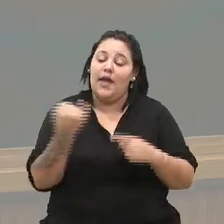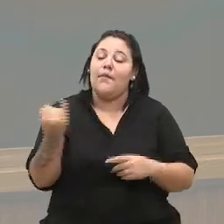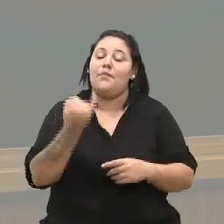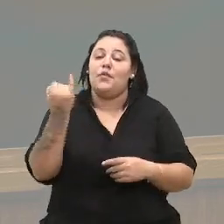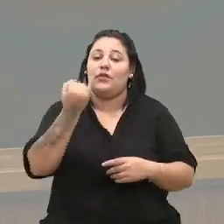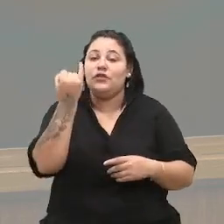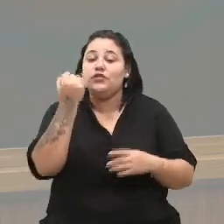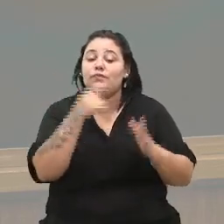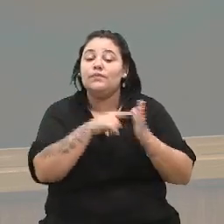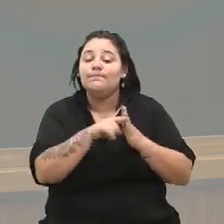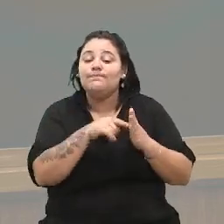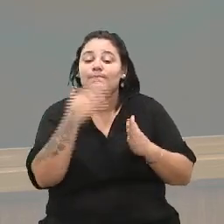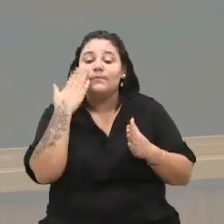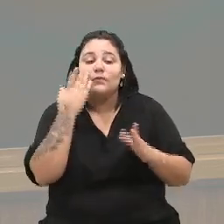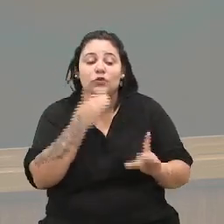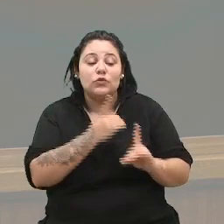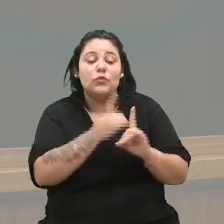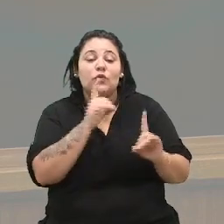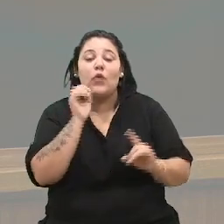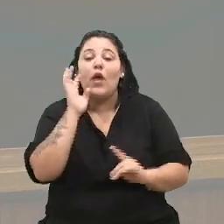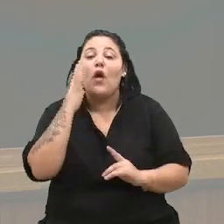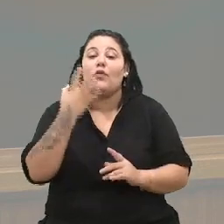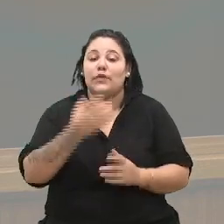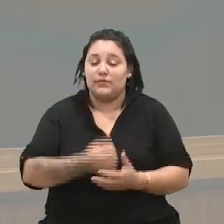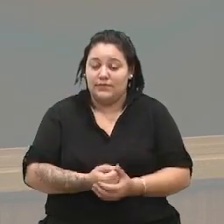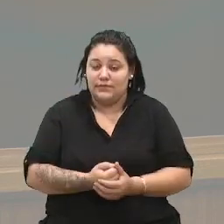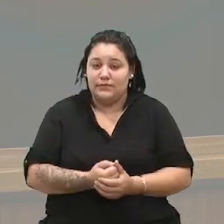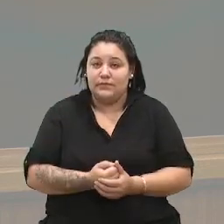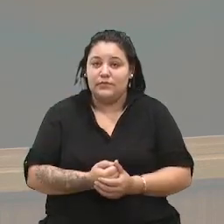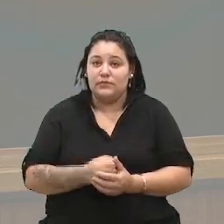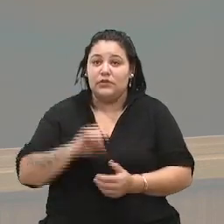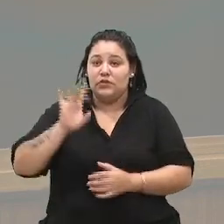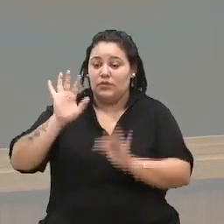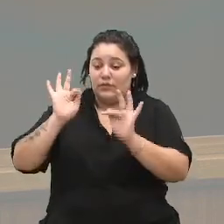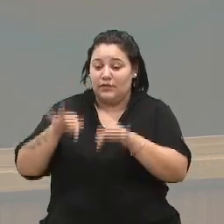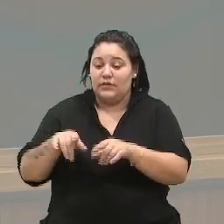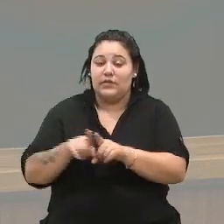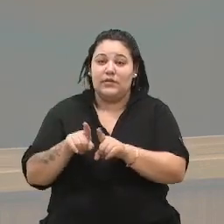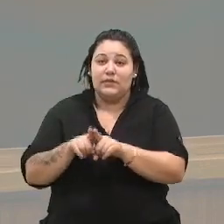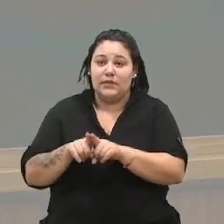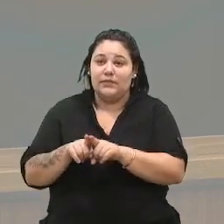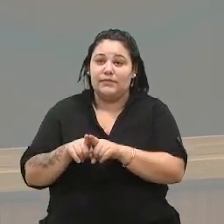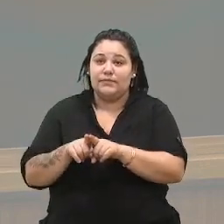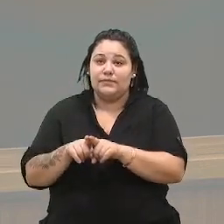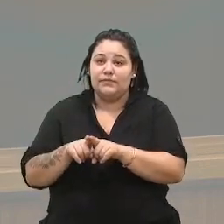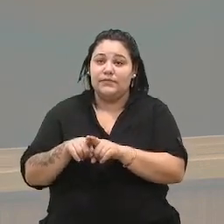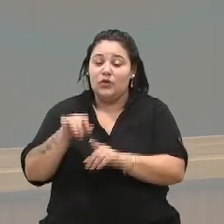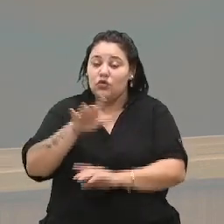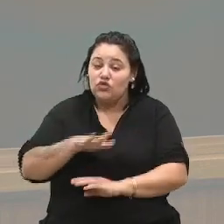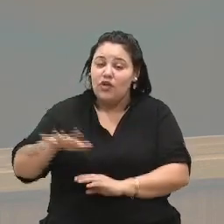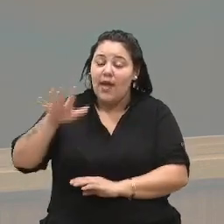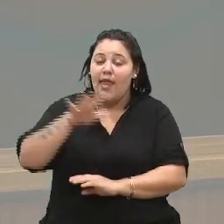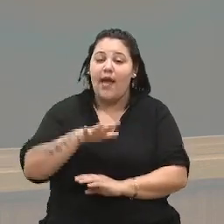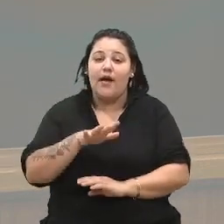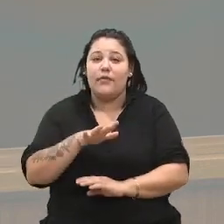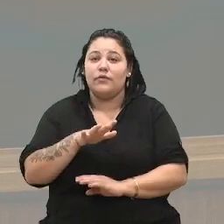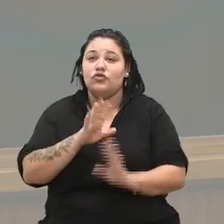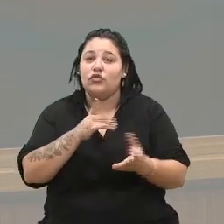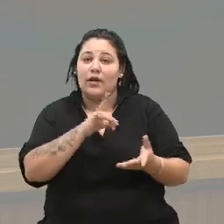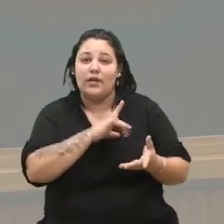está acontecendo. E para concluir, em nível judicial, já está tendo